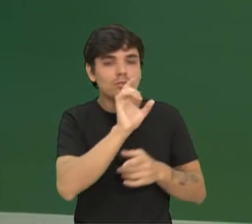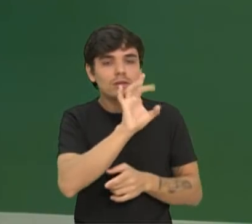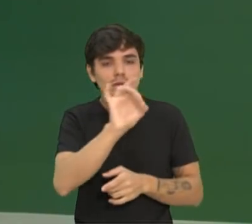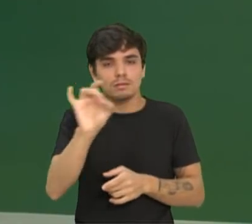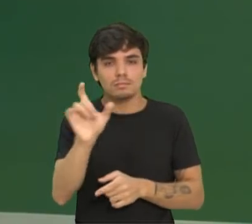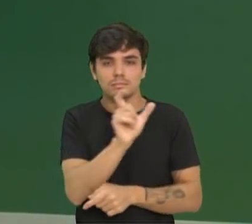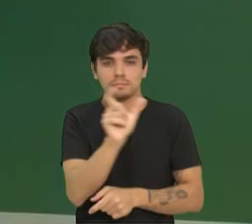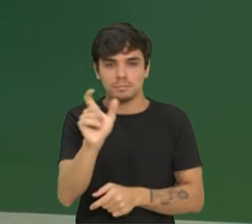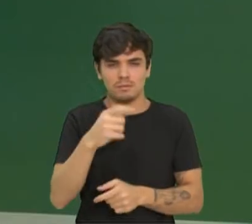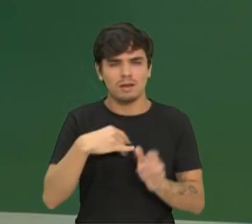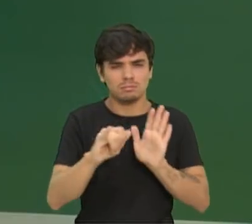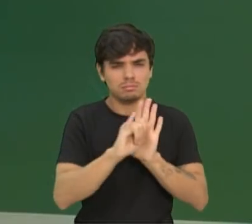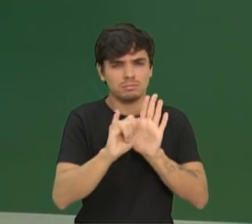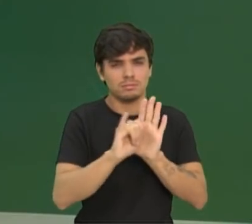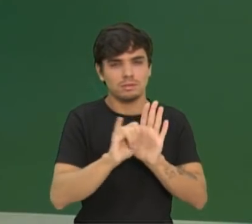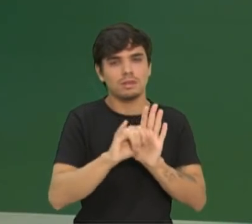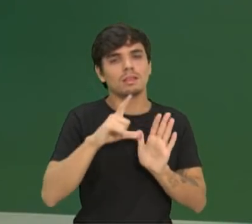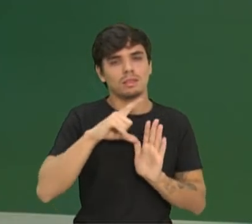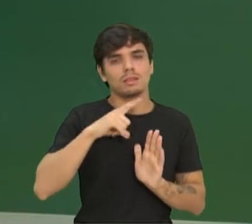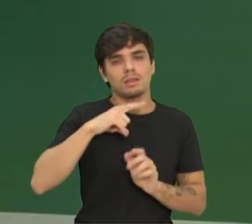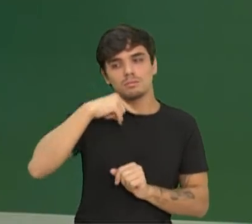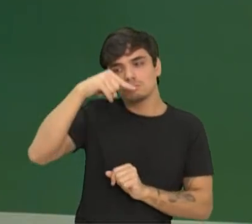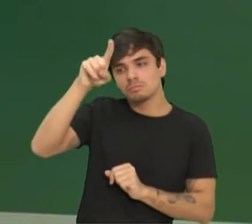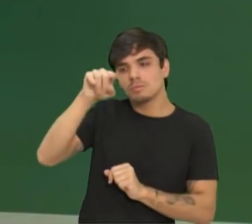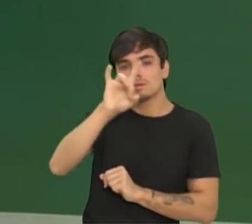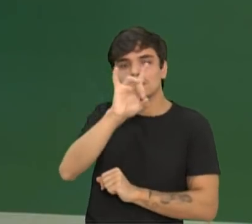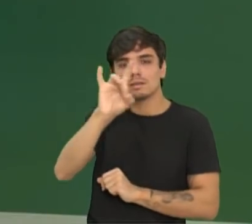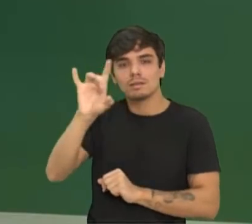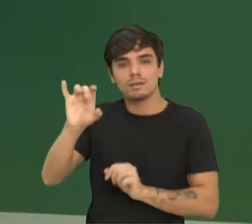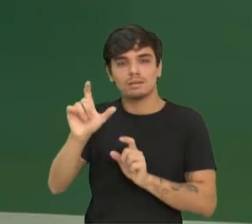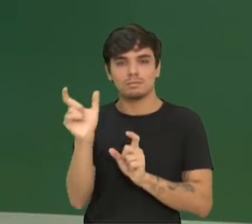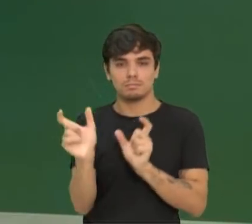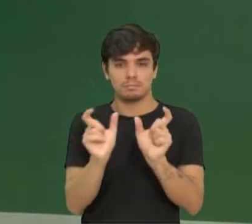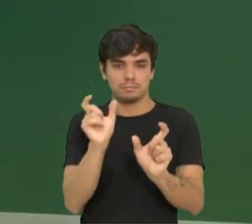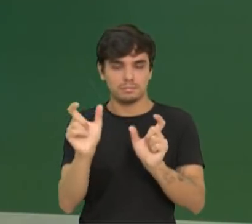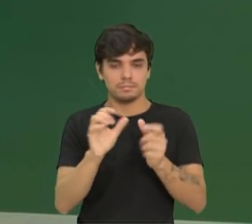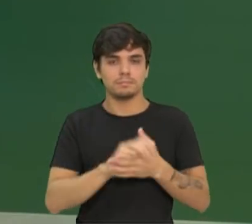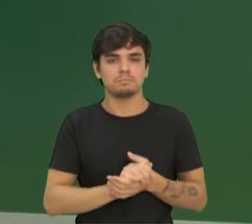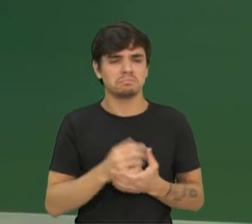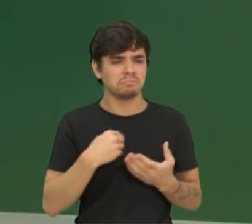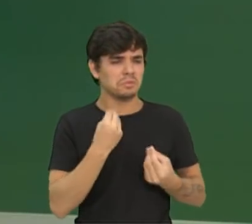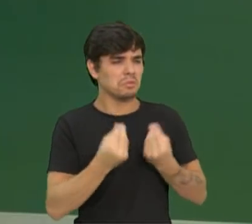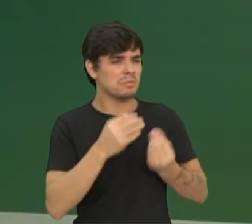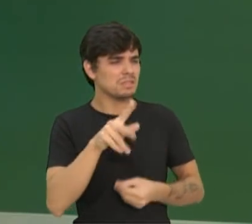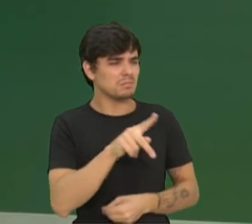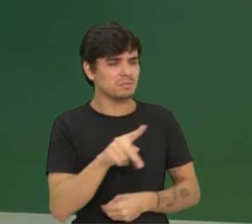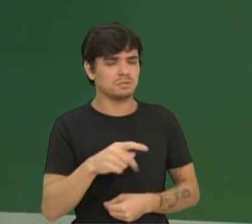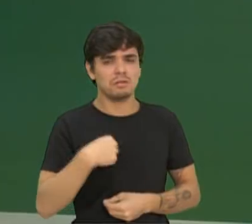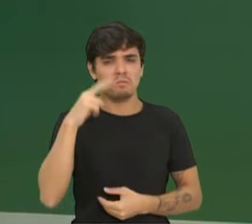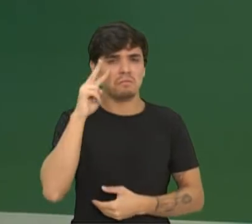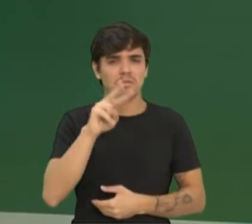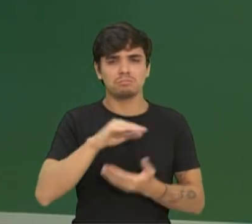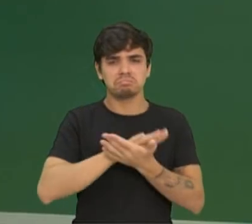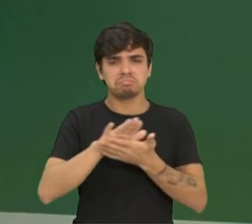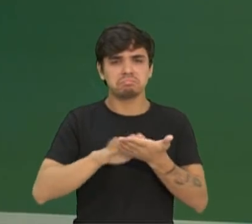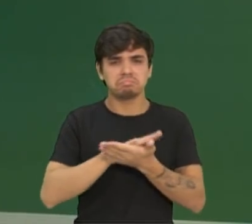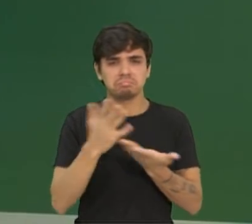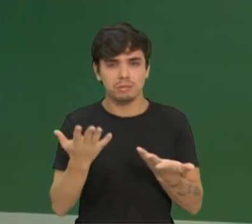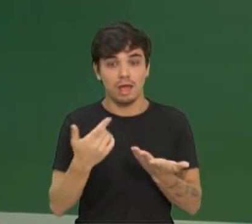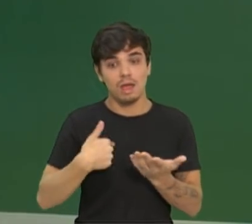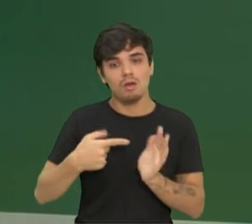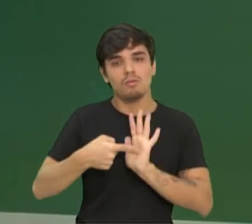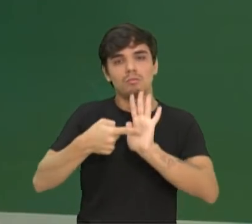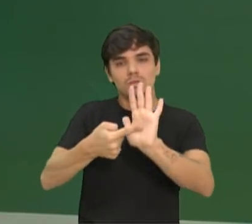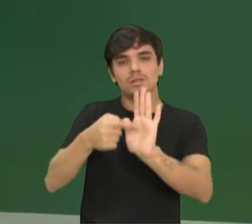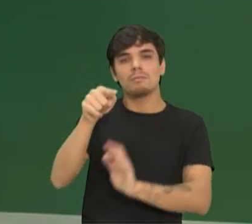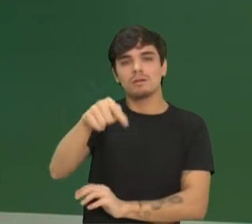que sim, há um acento em cada palavra. Como isso, professor? Não estou vendo acento nenhum, mas eu digo para você, e já vou provar,